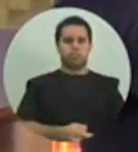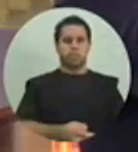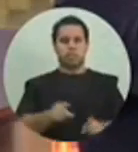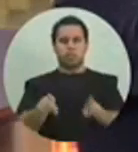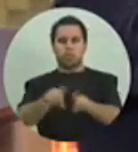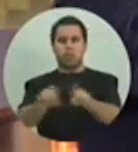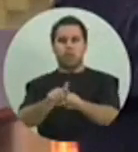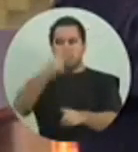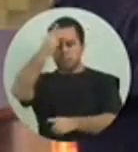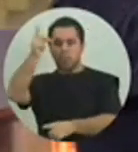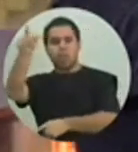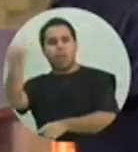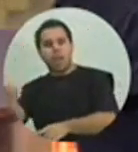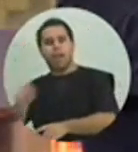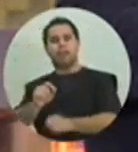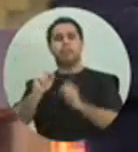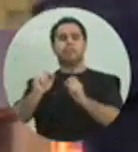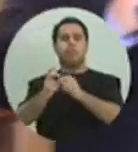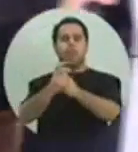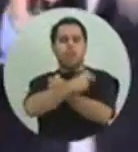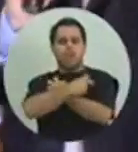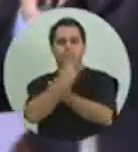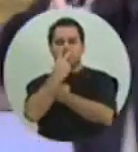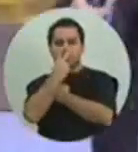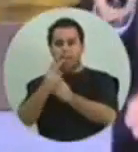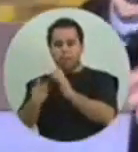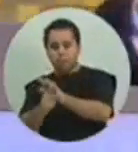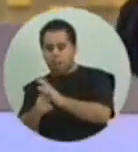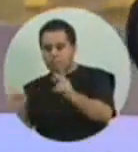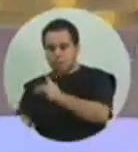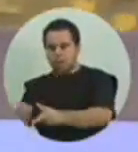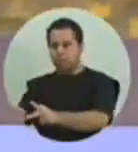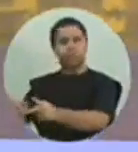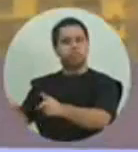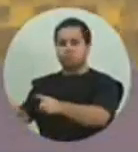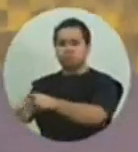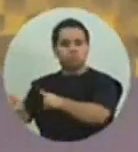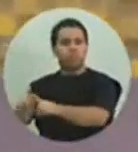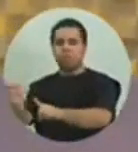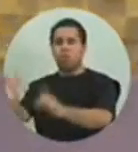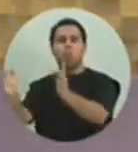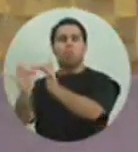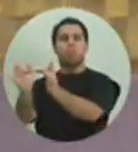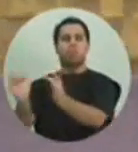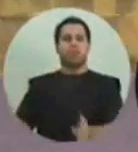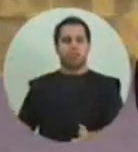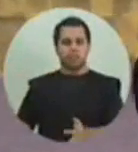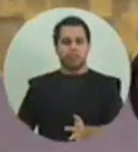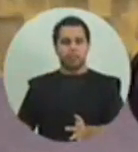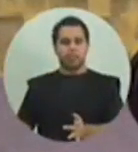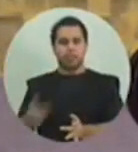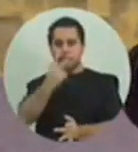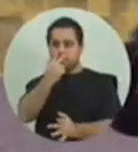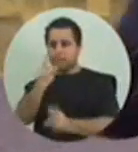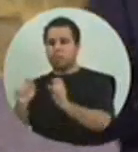que prestava para os egípcios, Deus estava dizendo: não presta para o meu povo. Para com